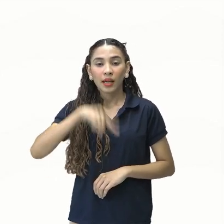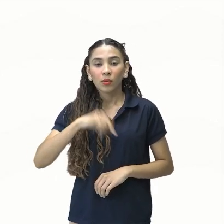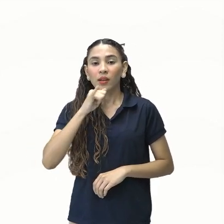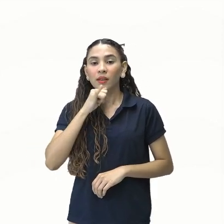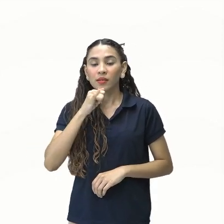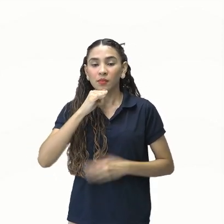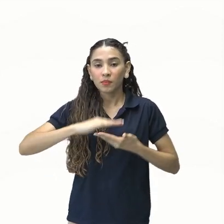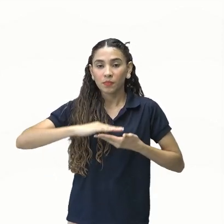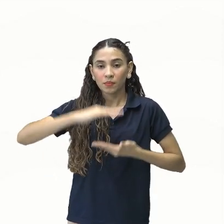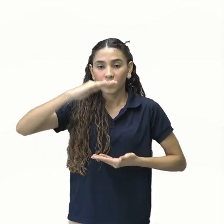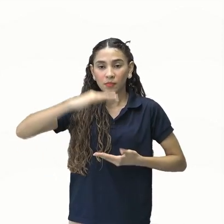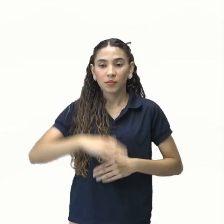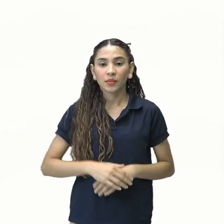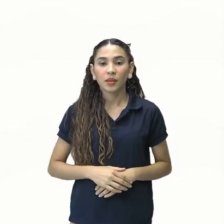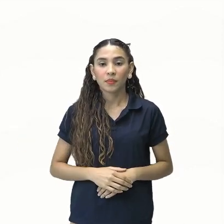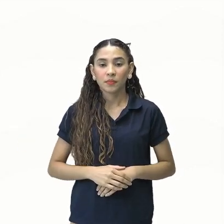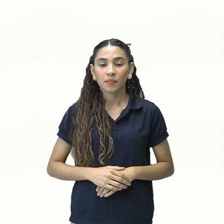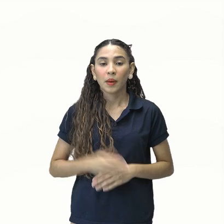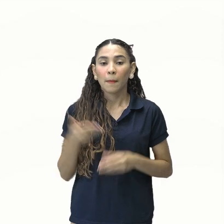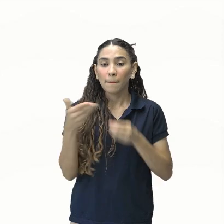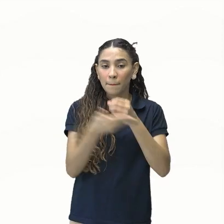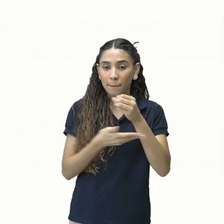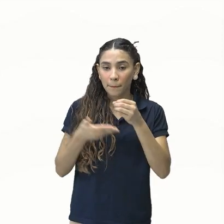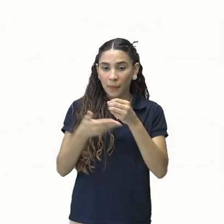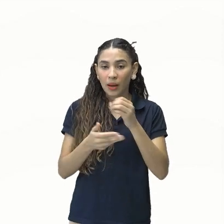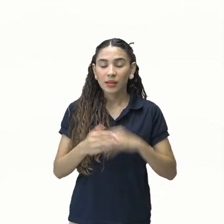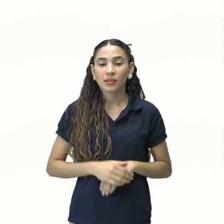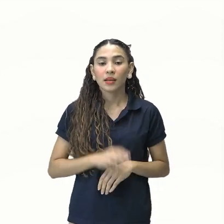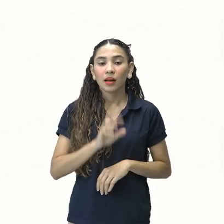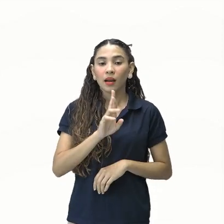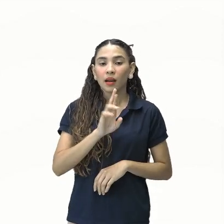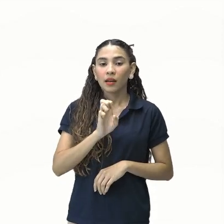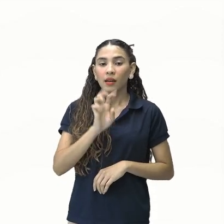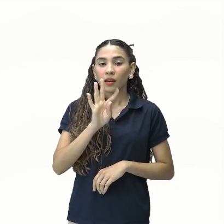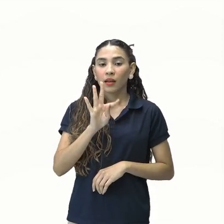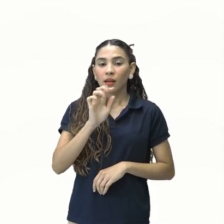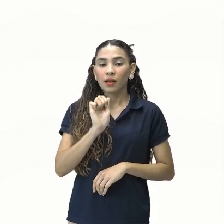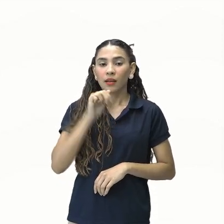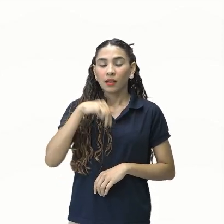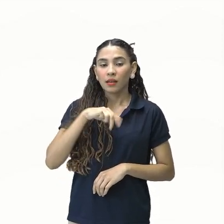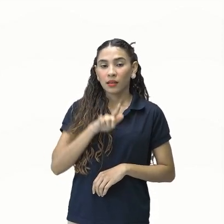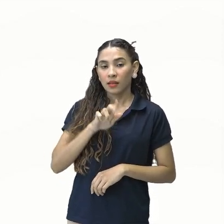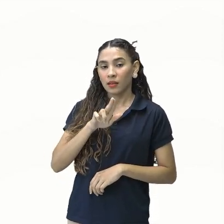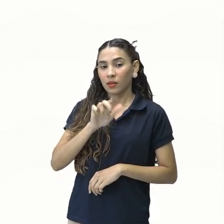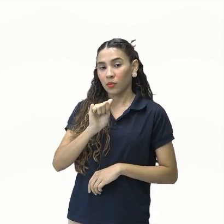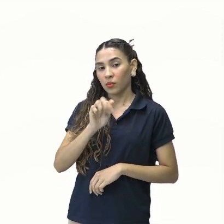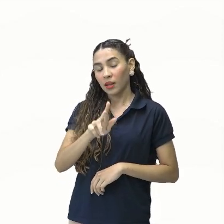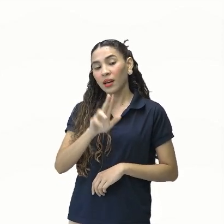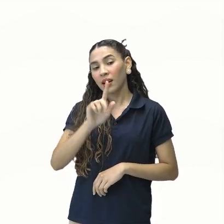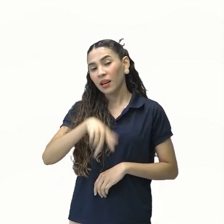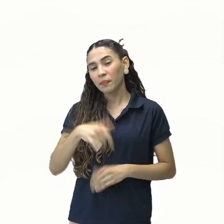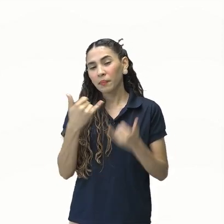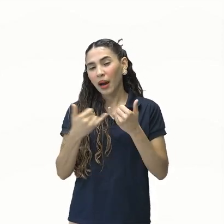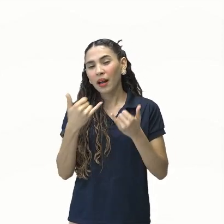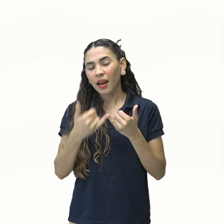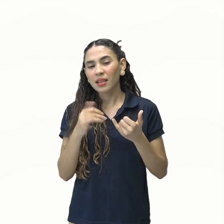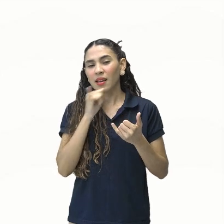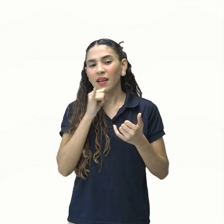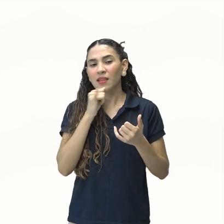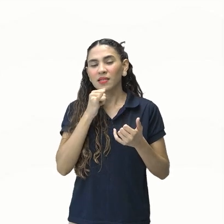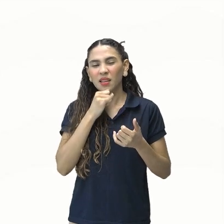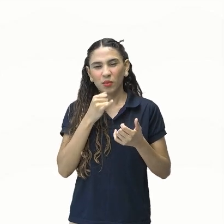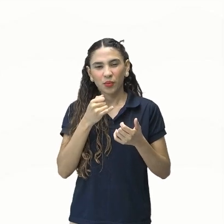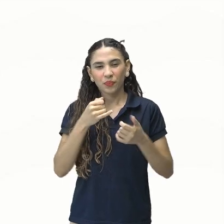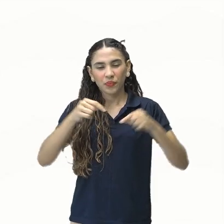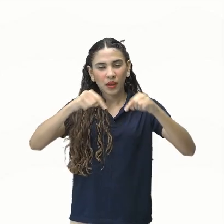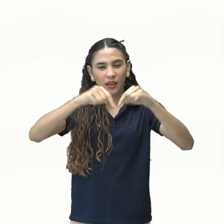bom? Com base retangular, tá bom? É como se fosse uma caixa de